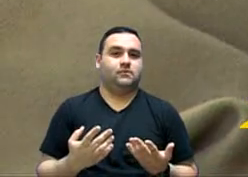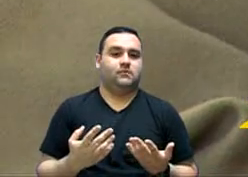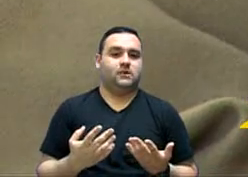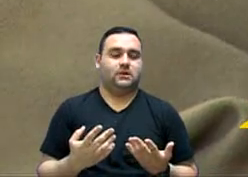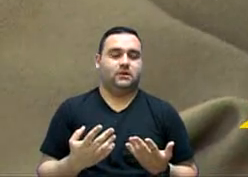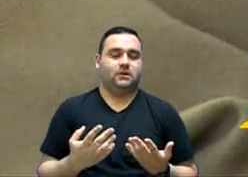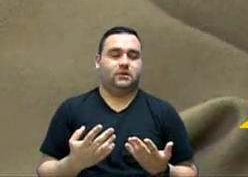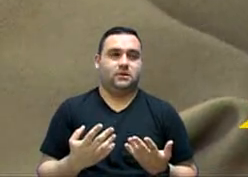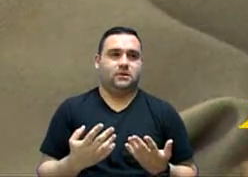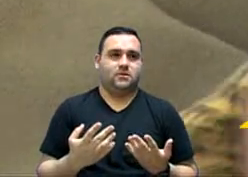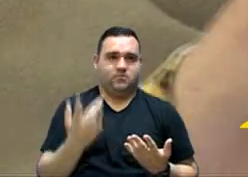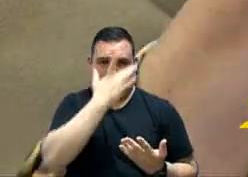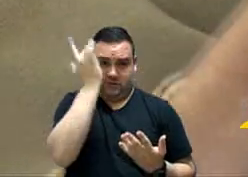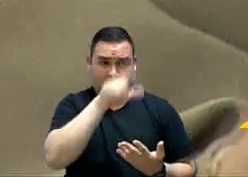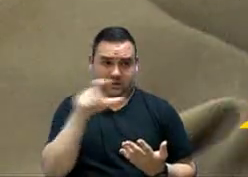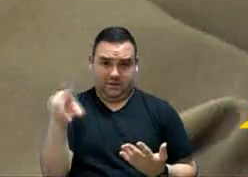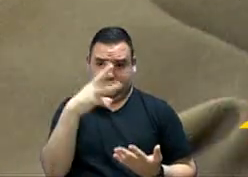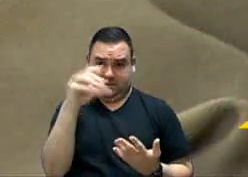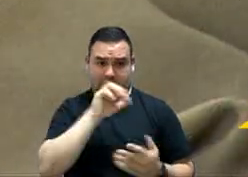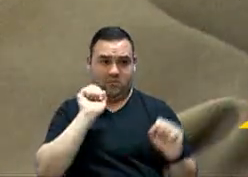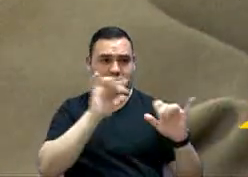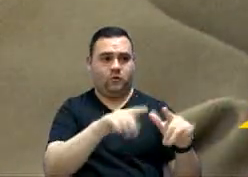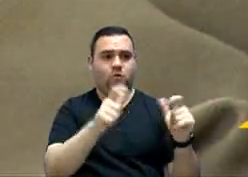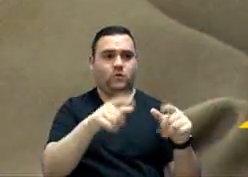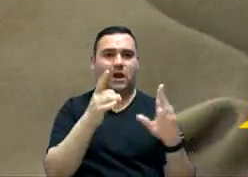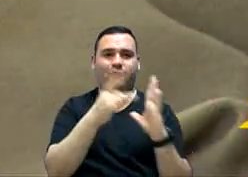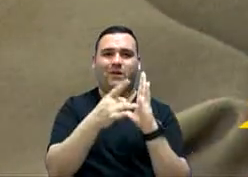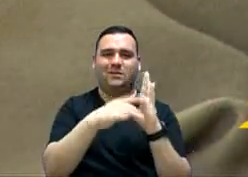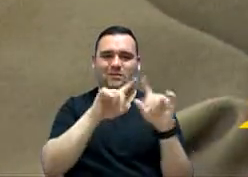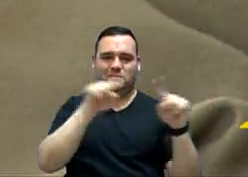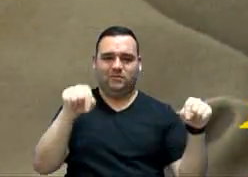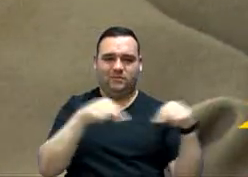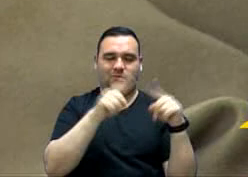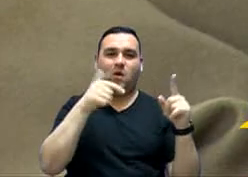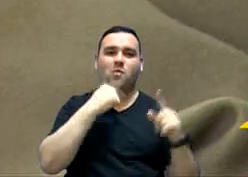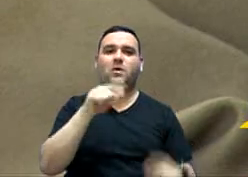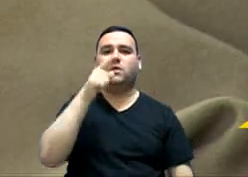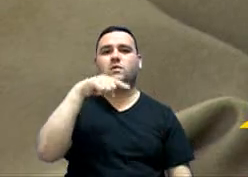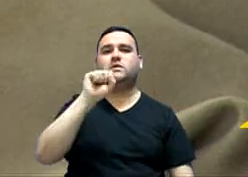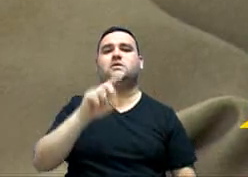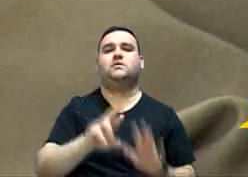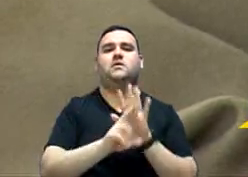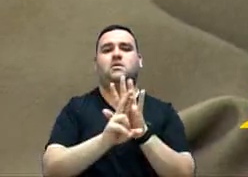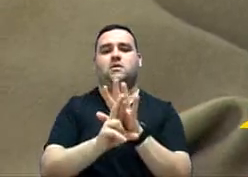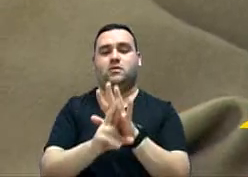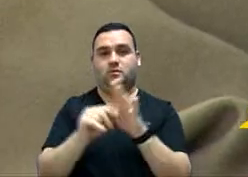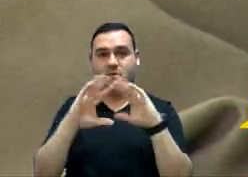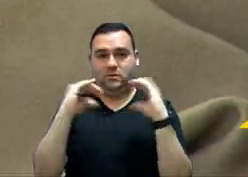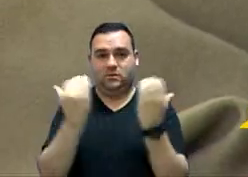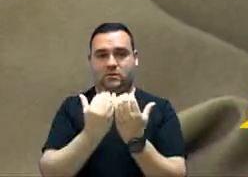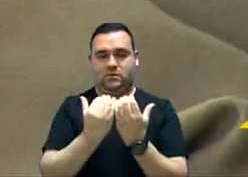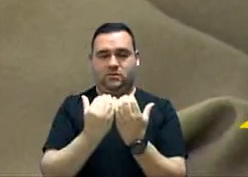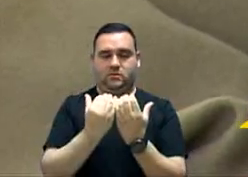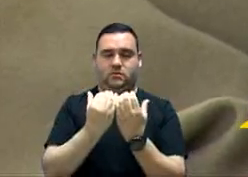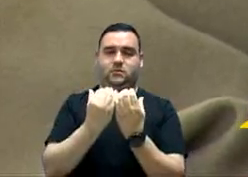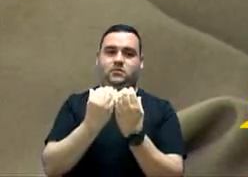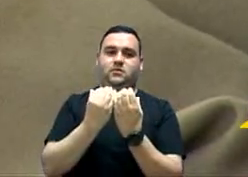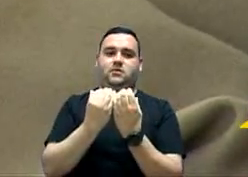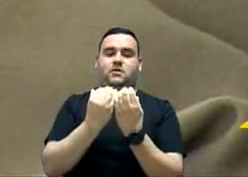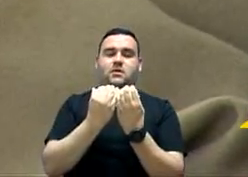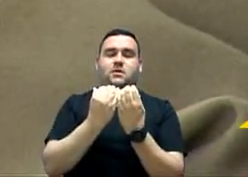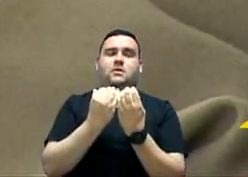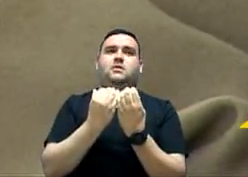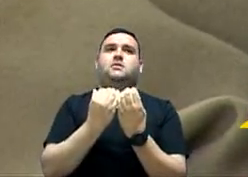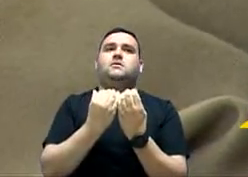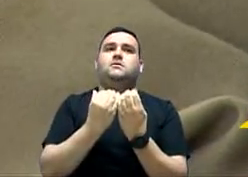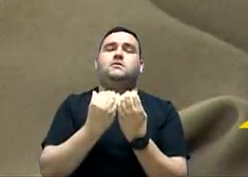essas 30 munícipes que compareceram ao Salão de Vidro, onde o vereador Luiz Santos representou a nossa casa